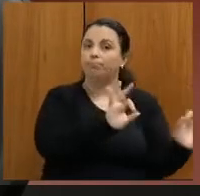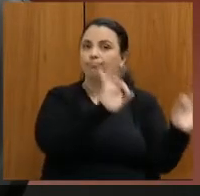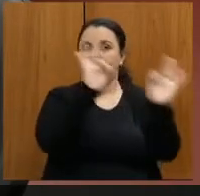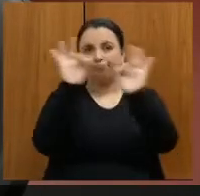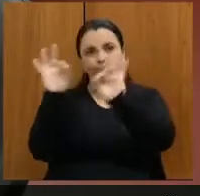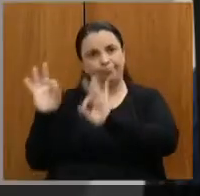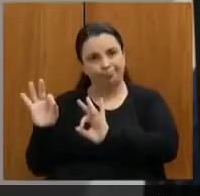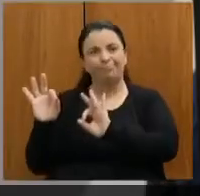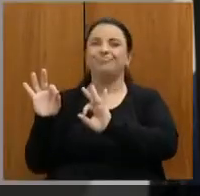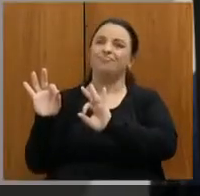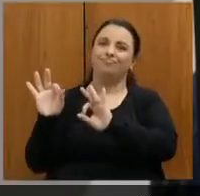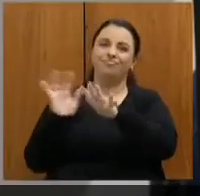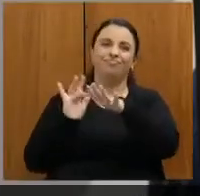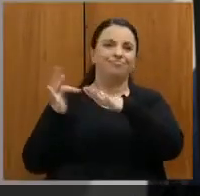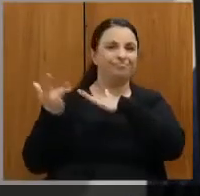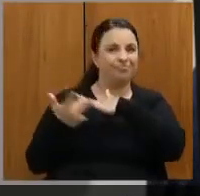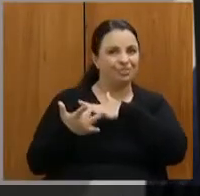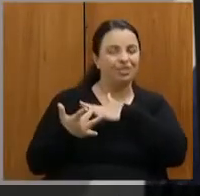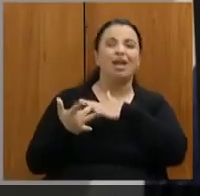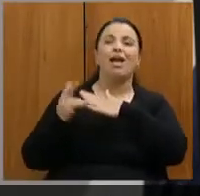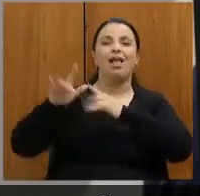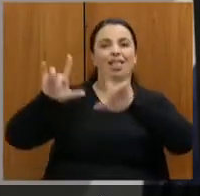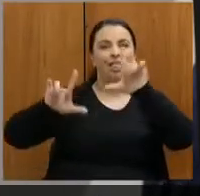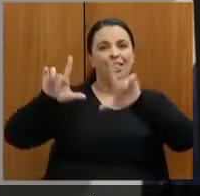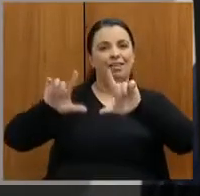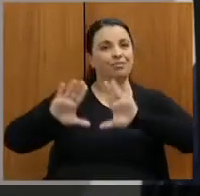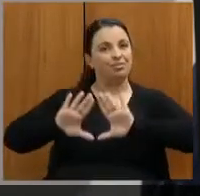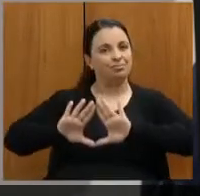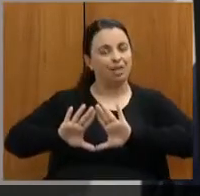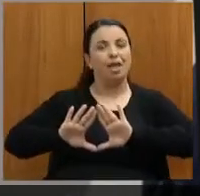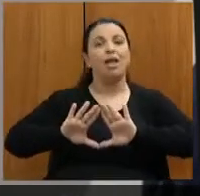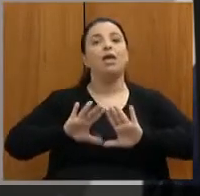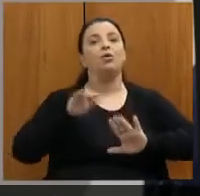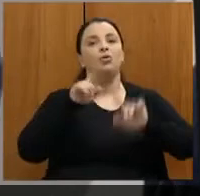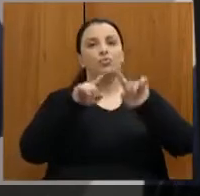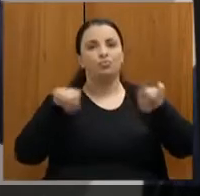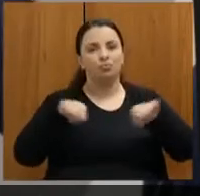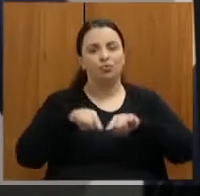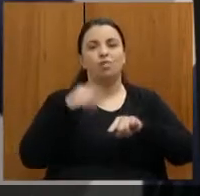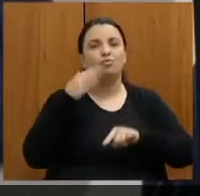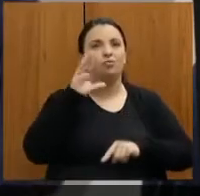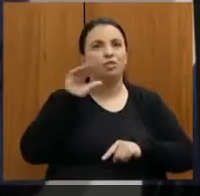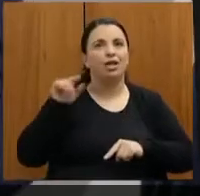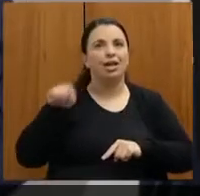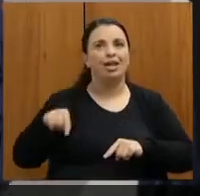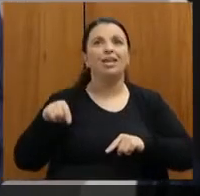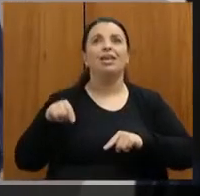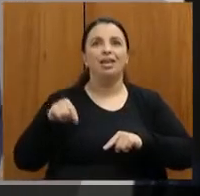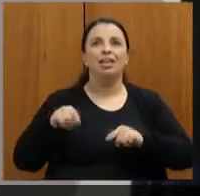pelas redes sociais pela TV Assembleia servidores dessa casa